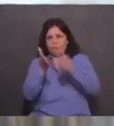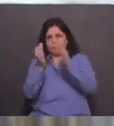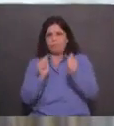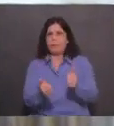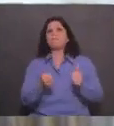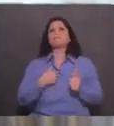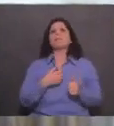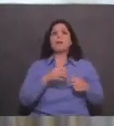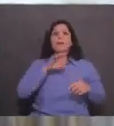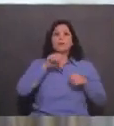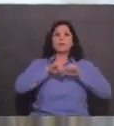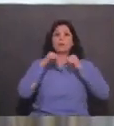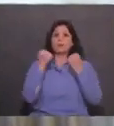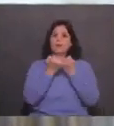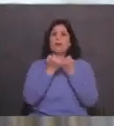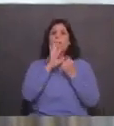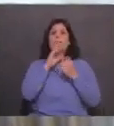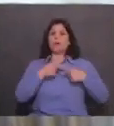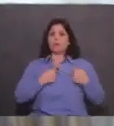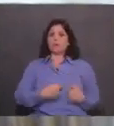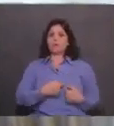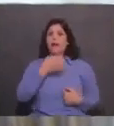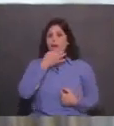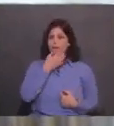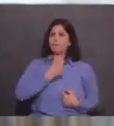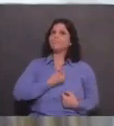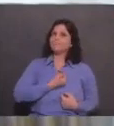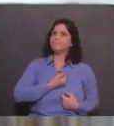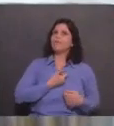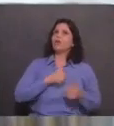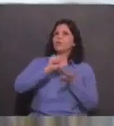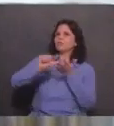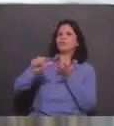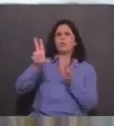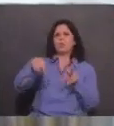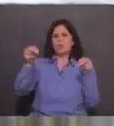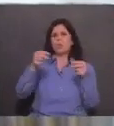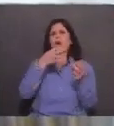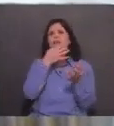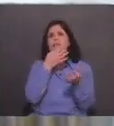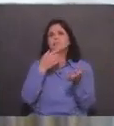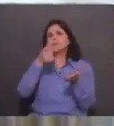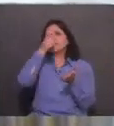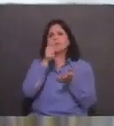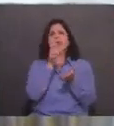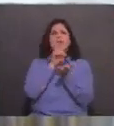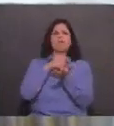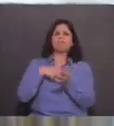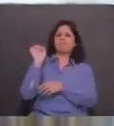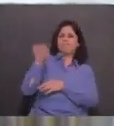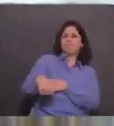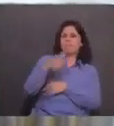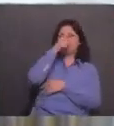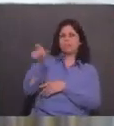mãe não desiste, pois uma sociedade que desiste de alguém ou que deixa de estar ao